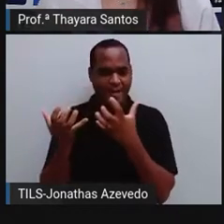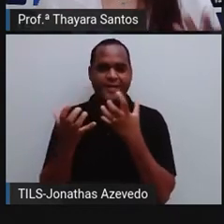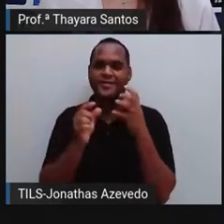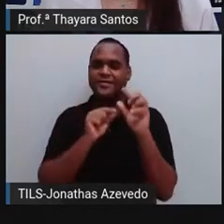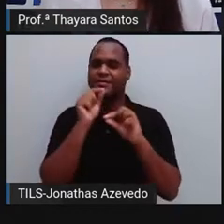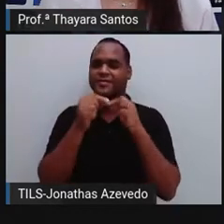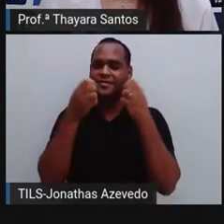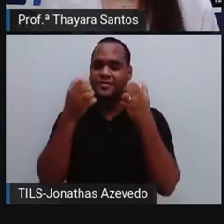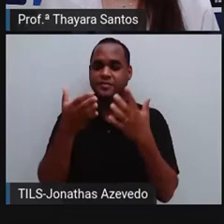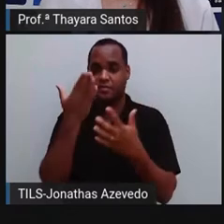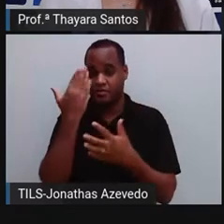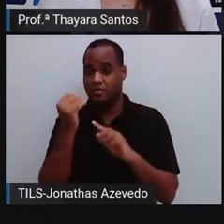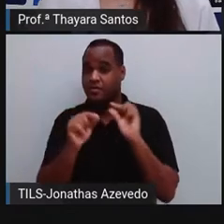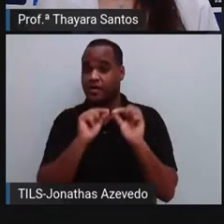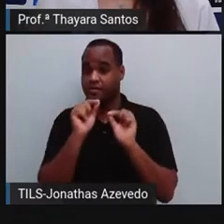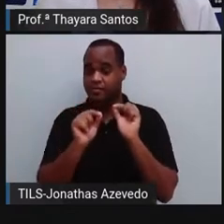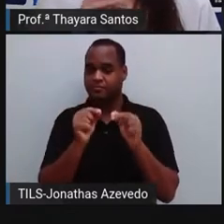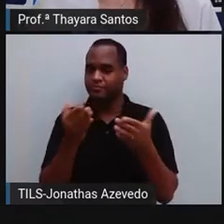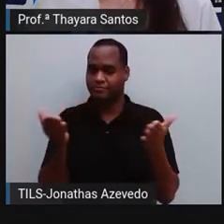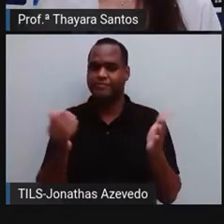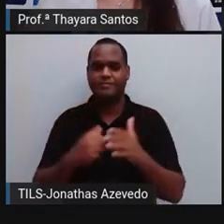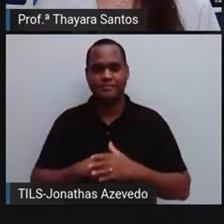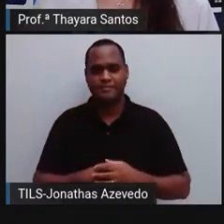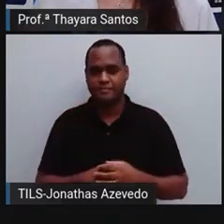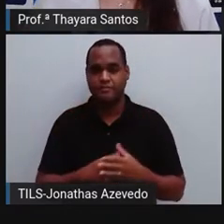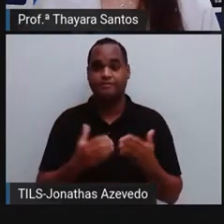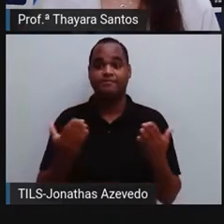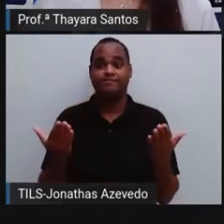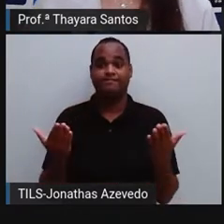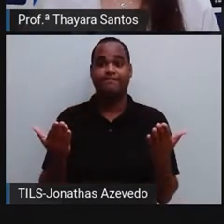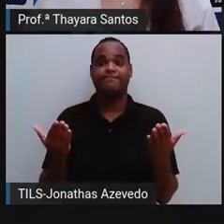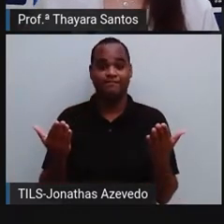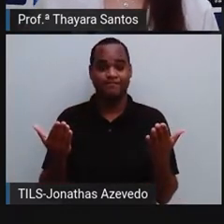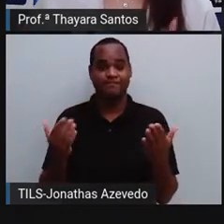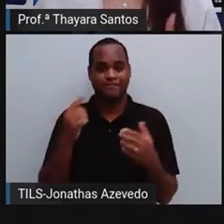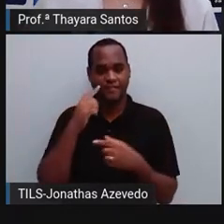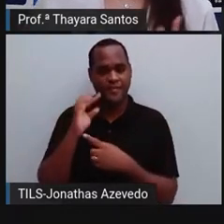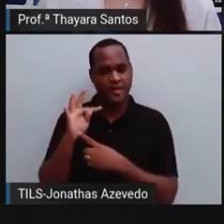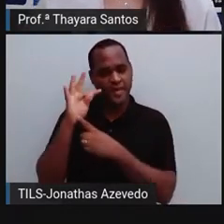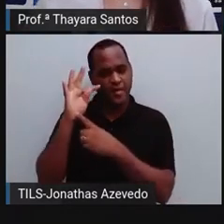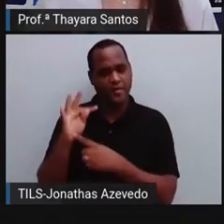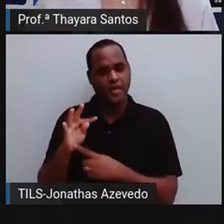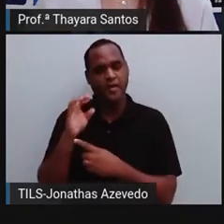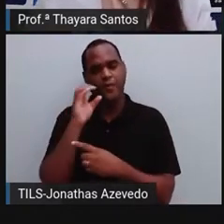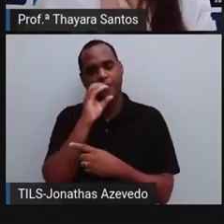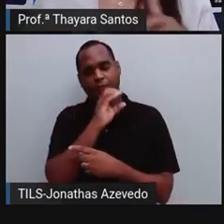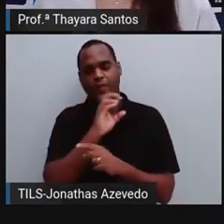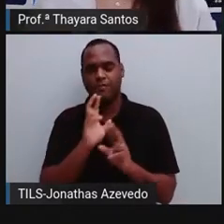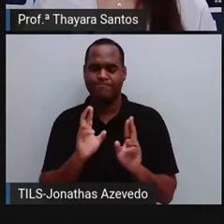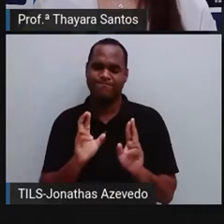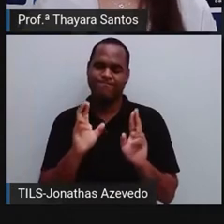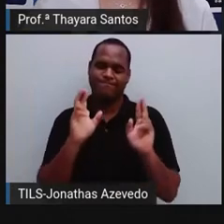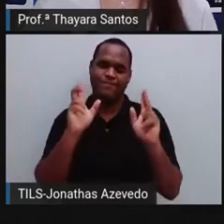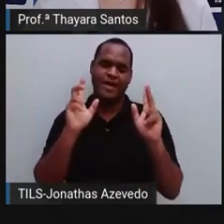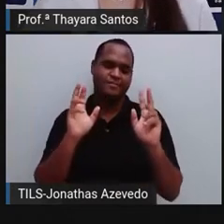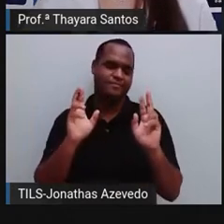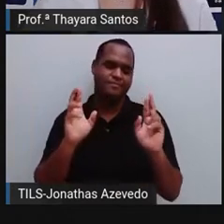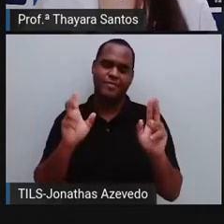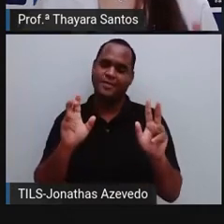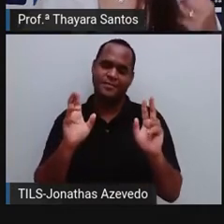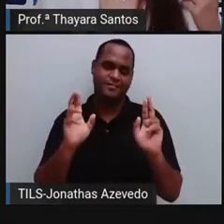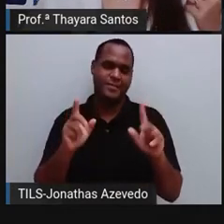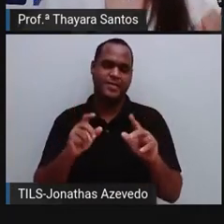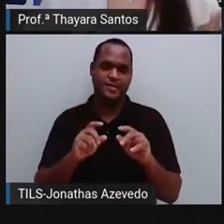saber o que vocês sabem. Então, temperatura, calor e sensação térmica não são a mesma